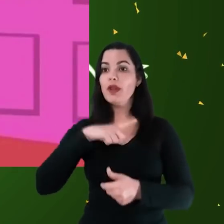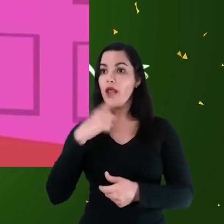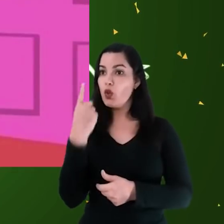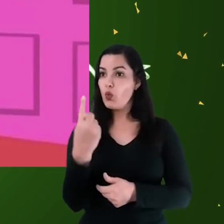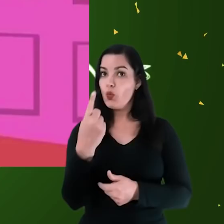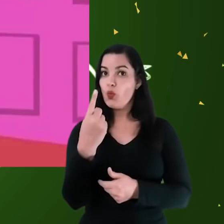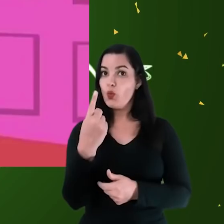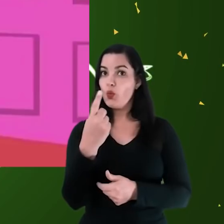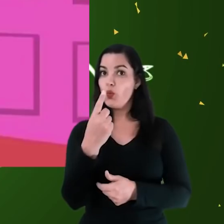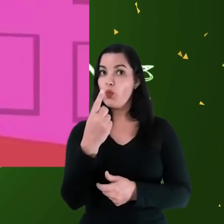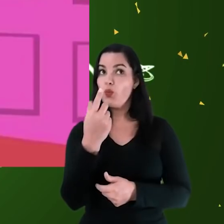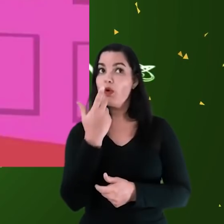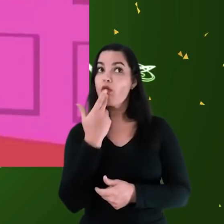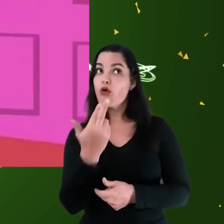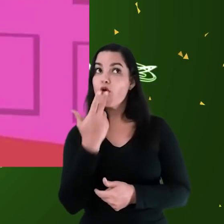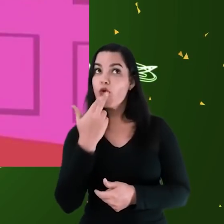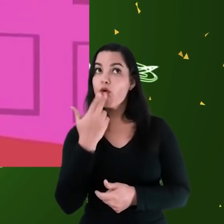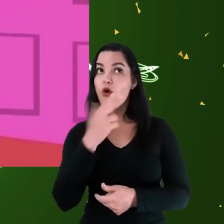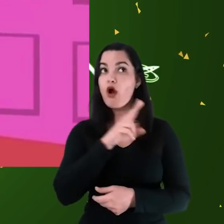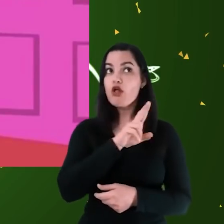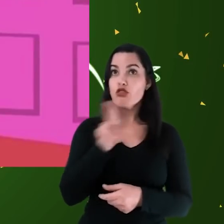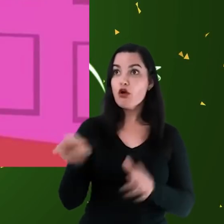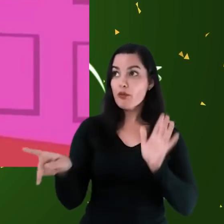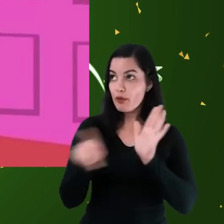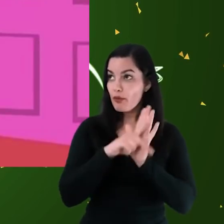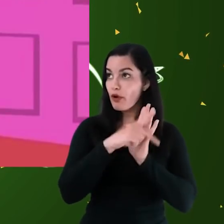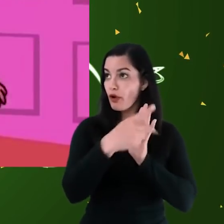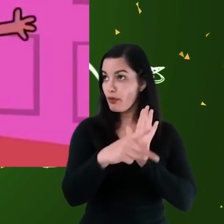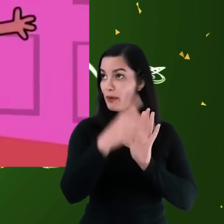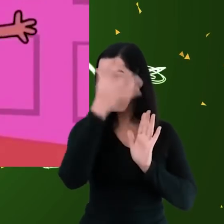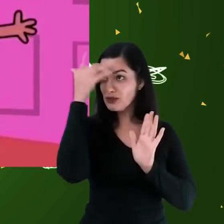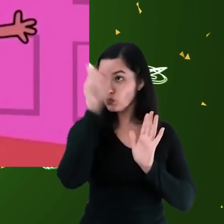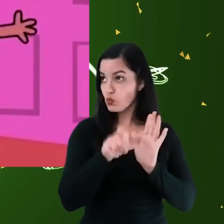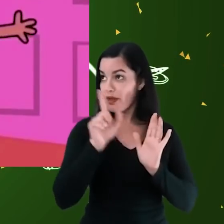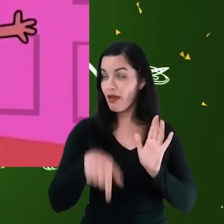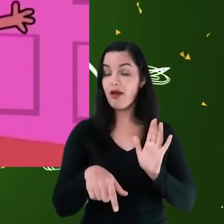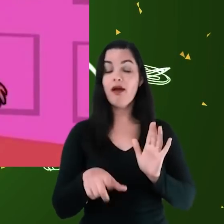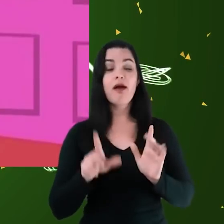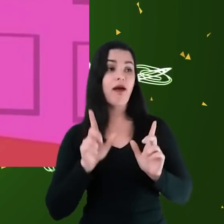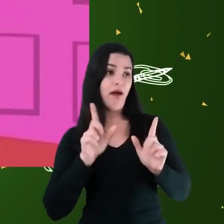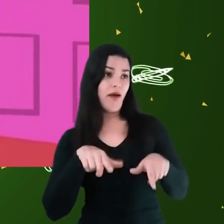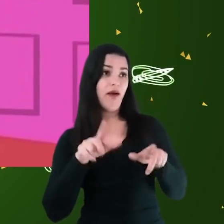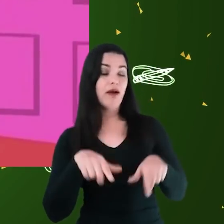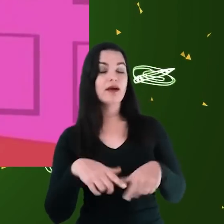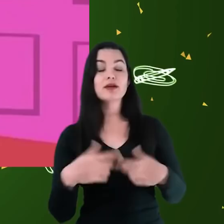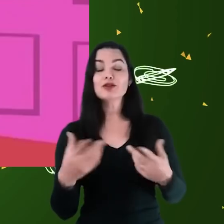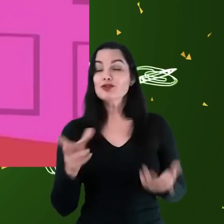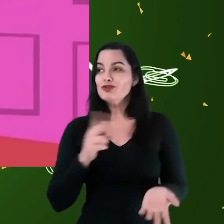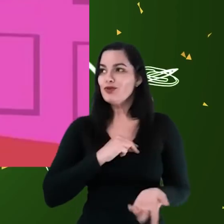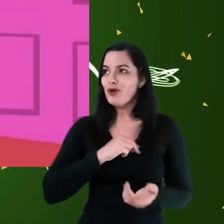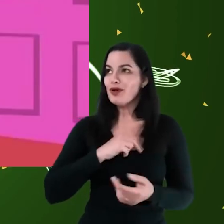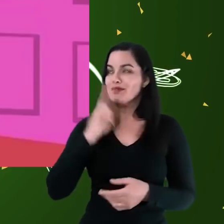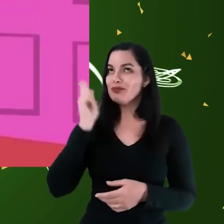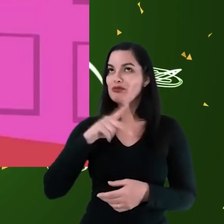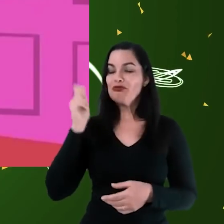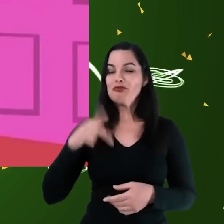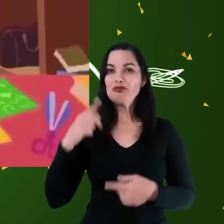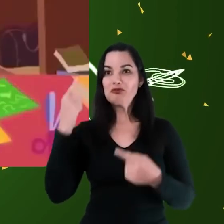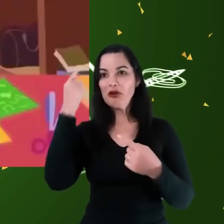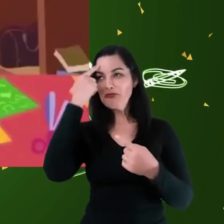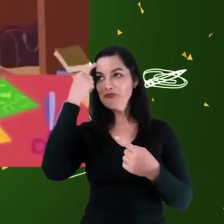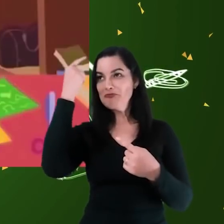Caramba, a professora vai ficar maluca quando a gente der essa resposta na sala. Ela só pediu pra gente descobrir qual a cor dos